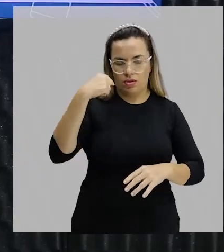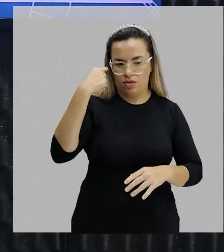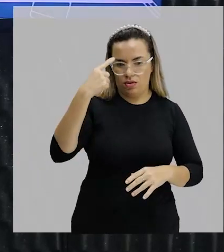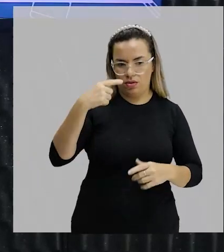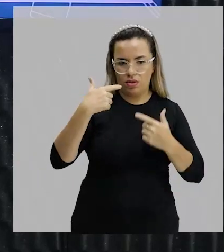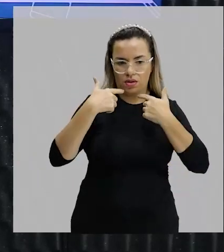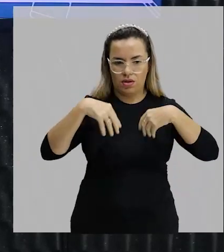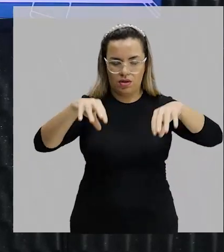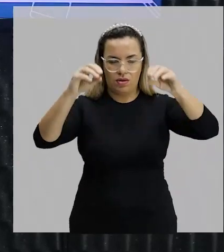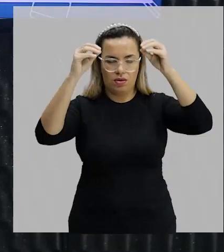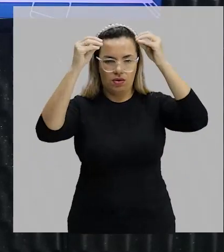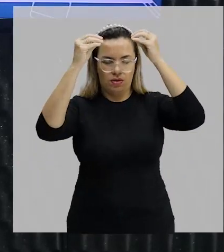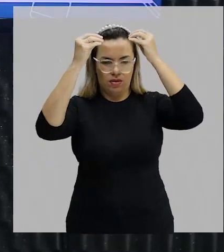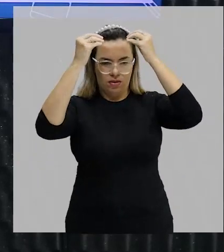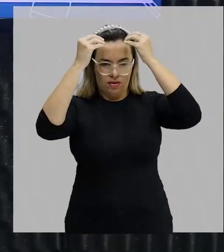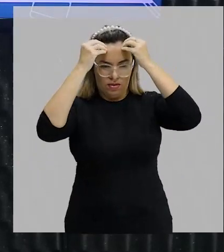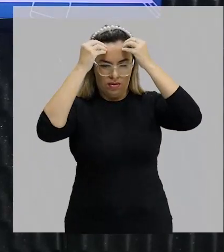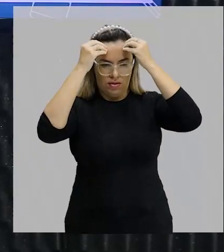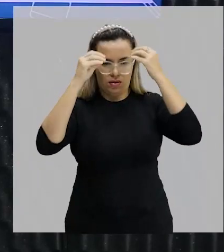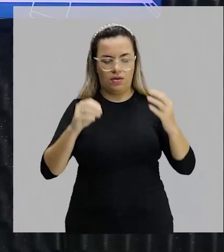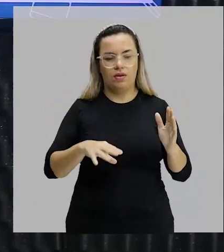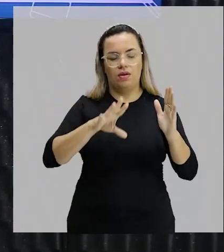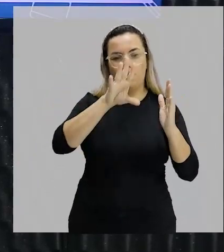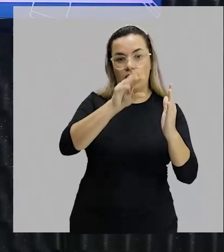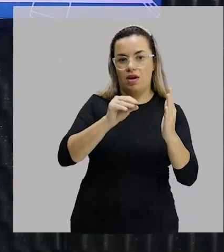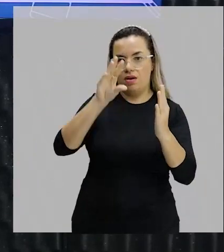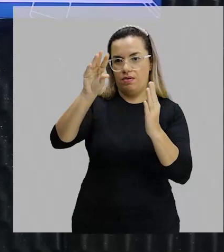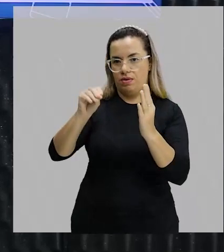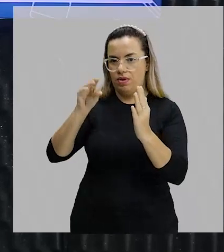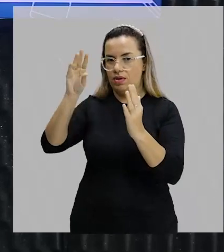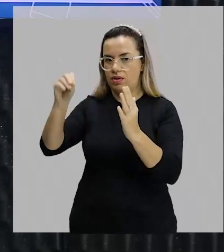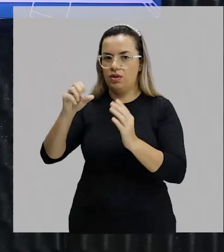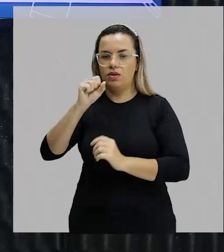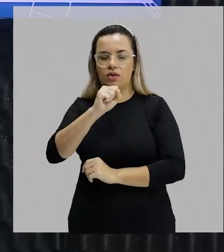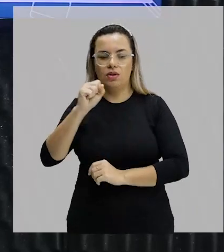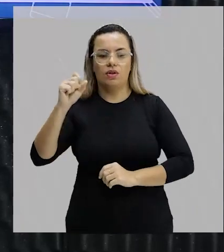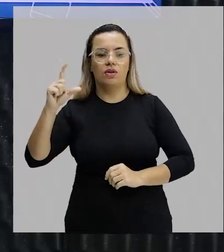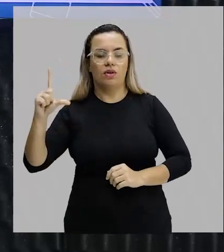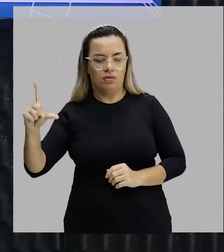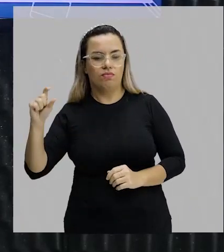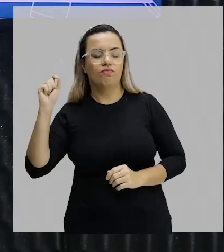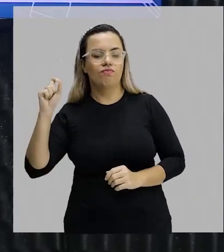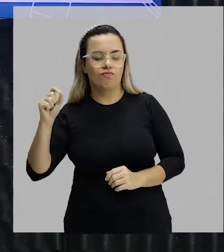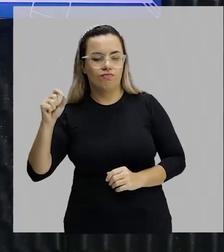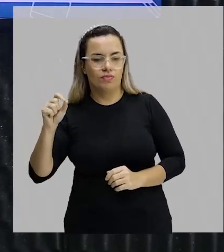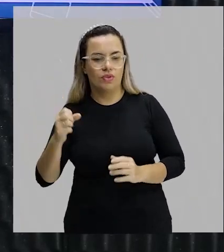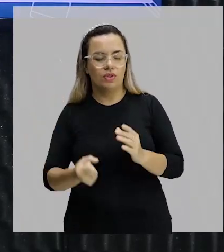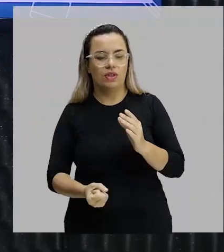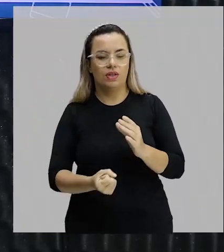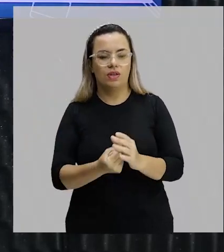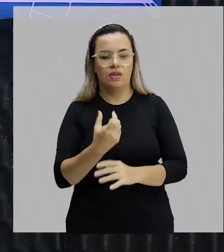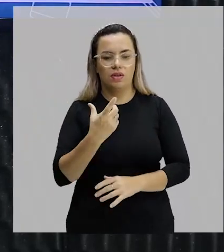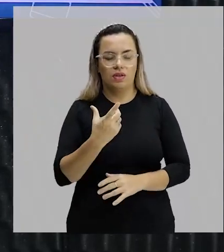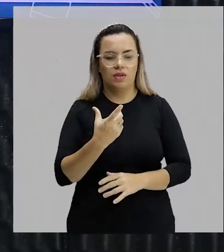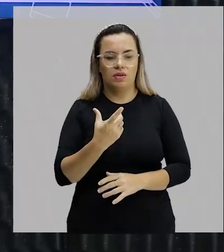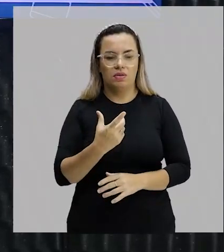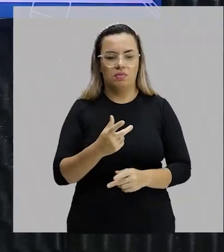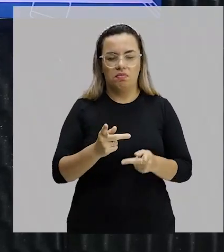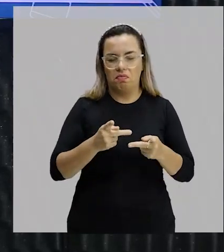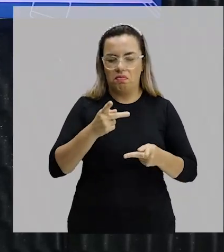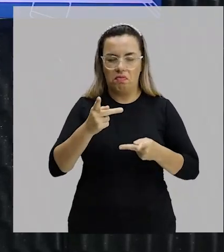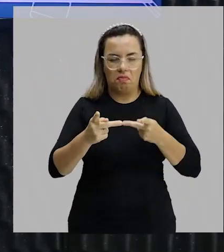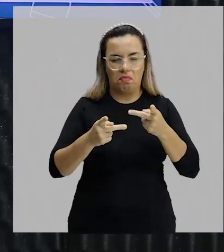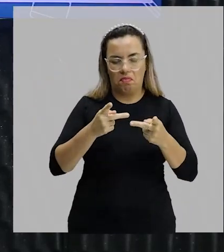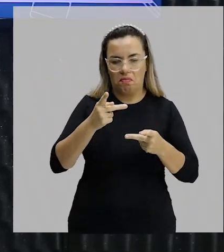do espanhol, ela é uma imitação aqui em São Luís do Maranhão, debochada, irônica, pejorativa, que chega a